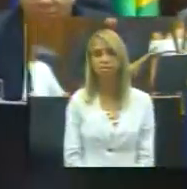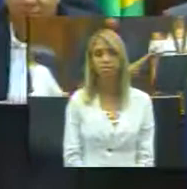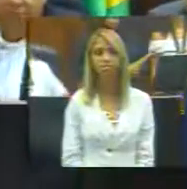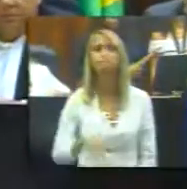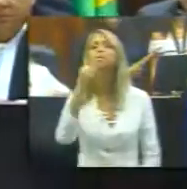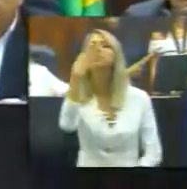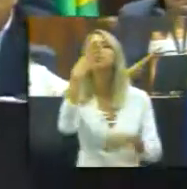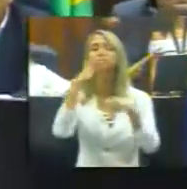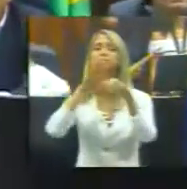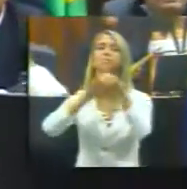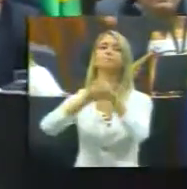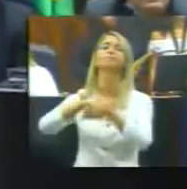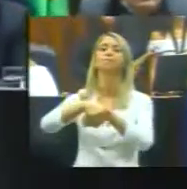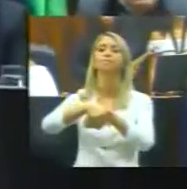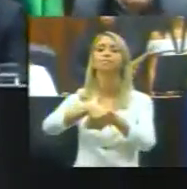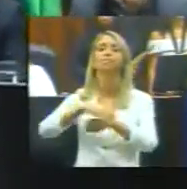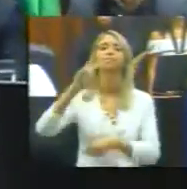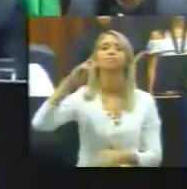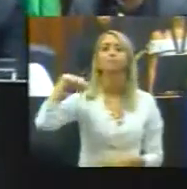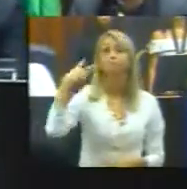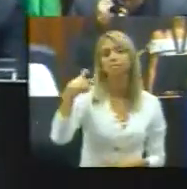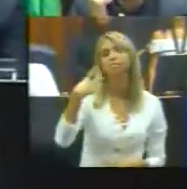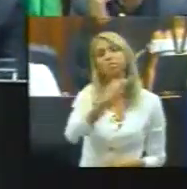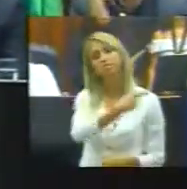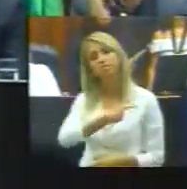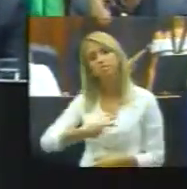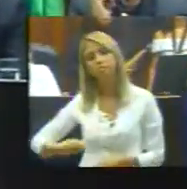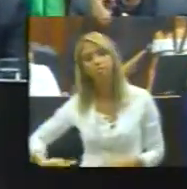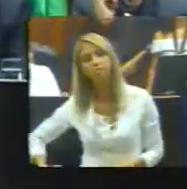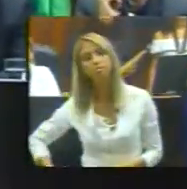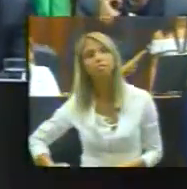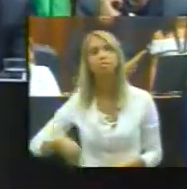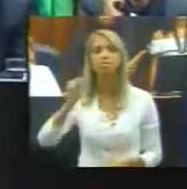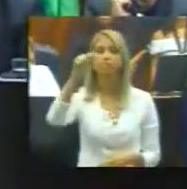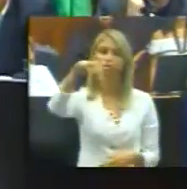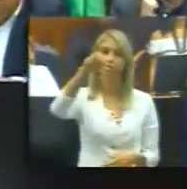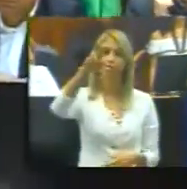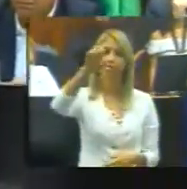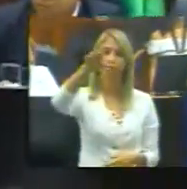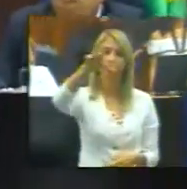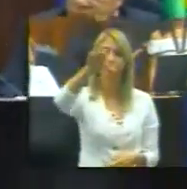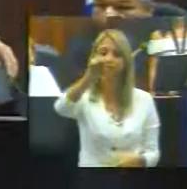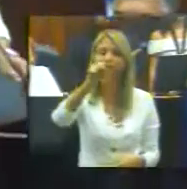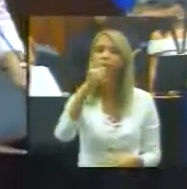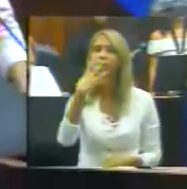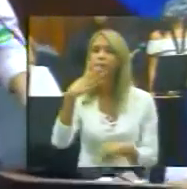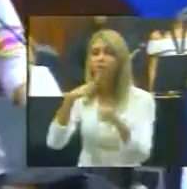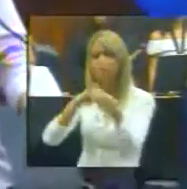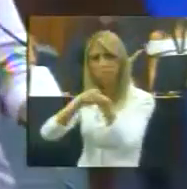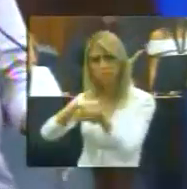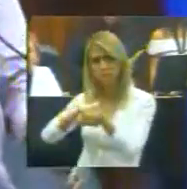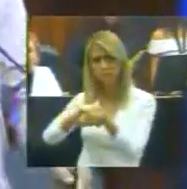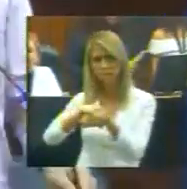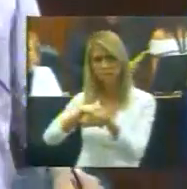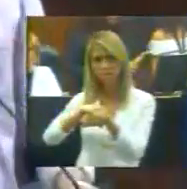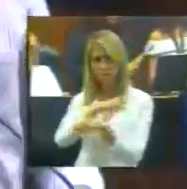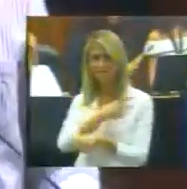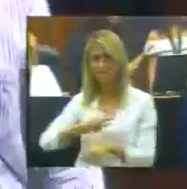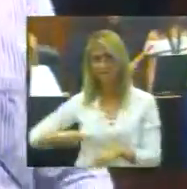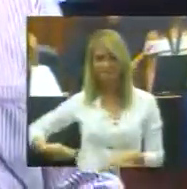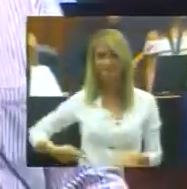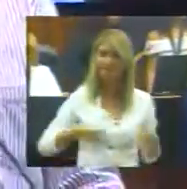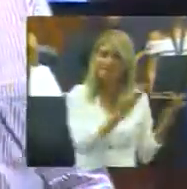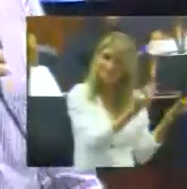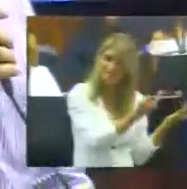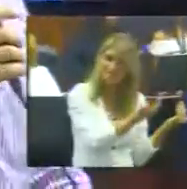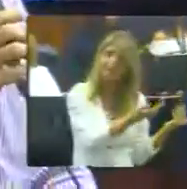Boa noite, vereador presidente Aquiles Barreto. Boa noite, presidente, já posso chamá-lo presidente e